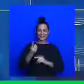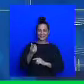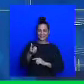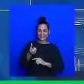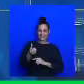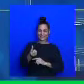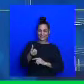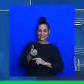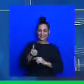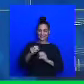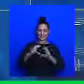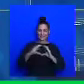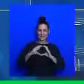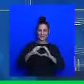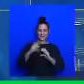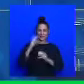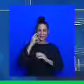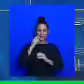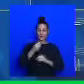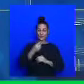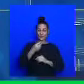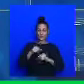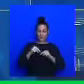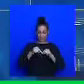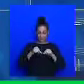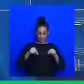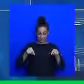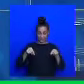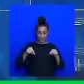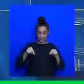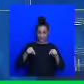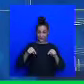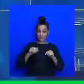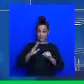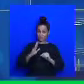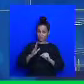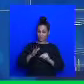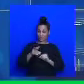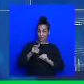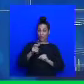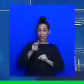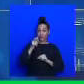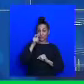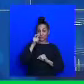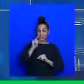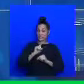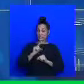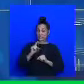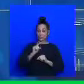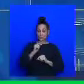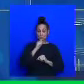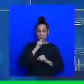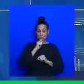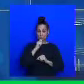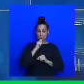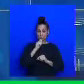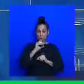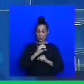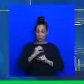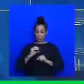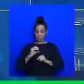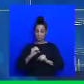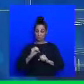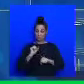16, bola rosa. Muito bem, agora, como vocês viram, as bolas não estão conseguindo descer aqui no suporte de